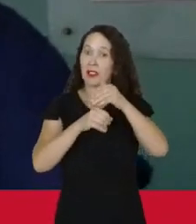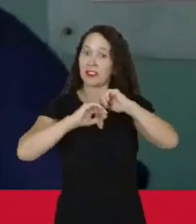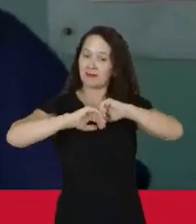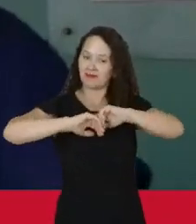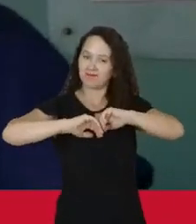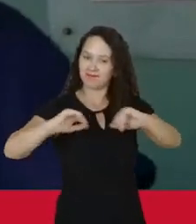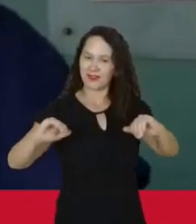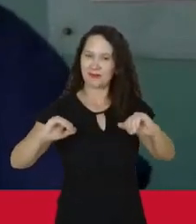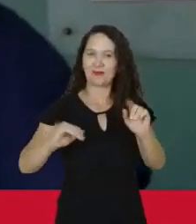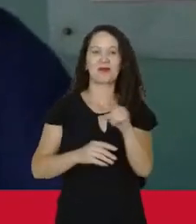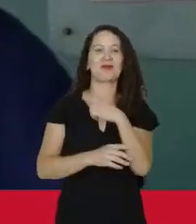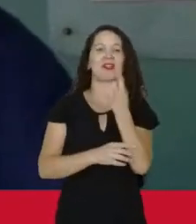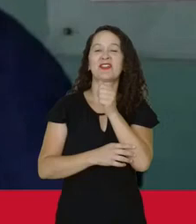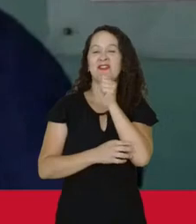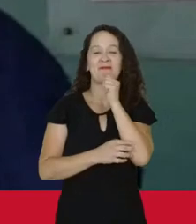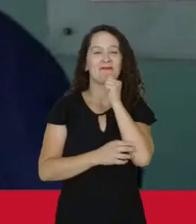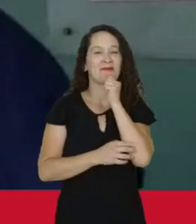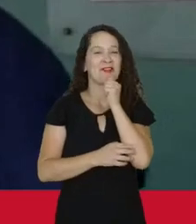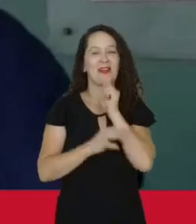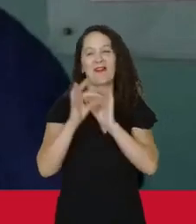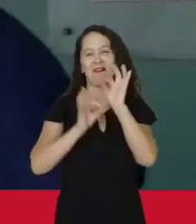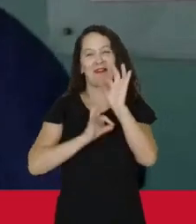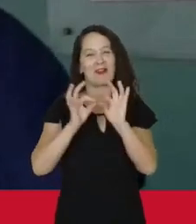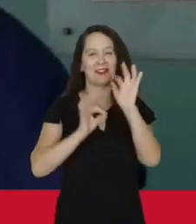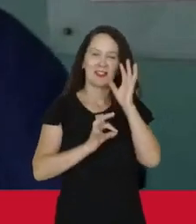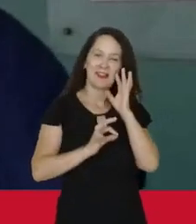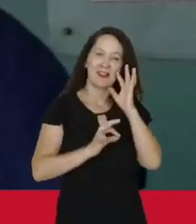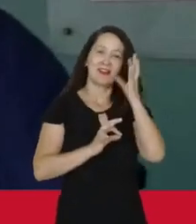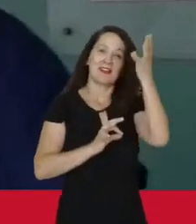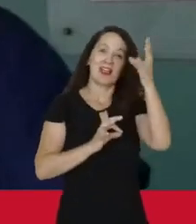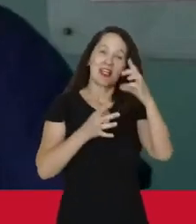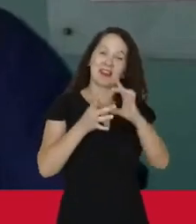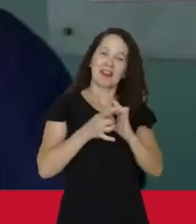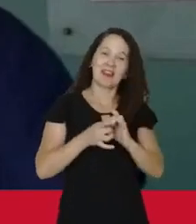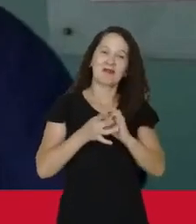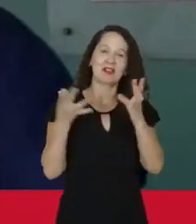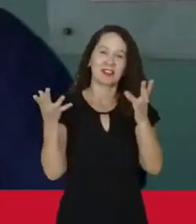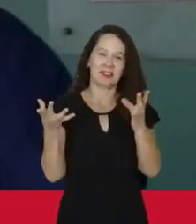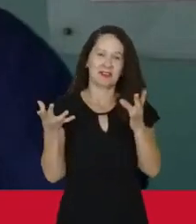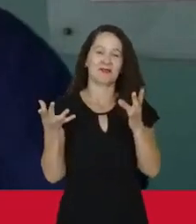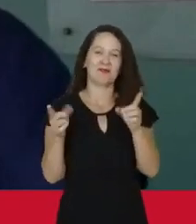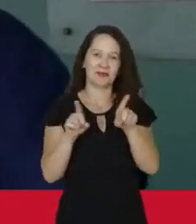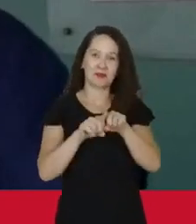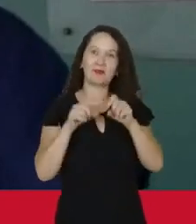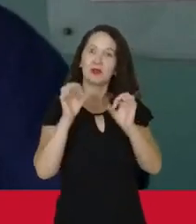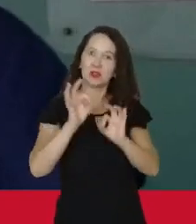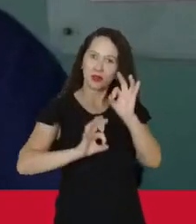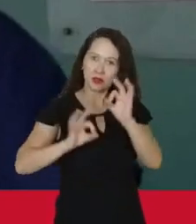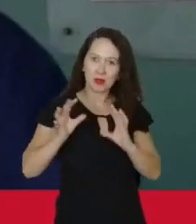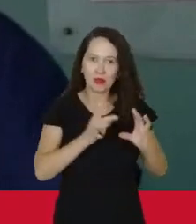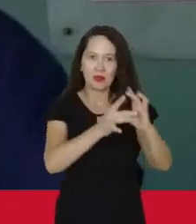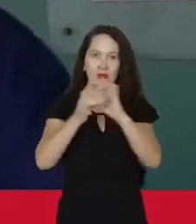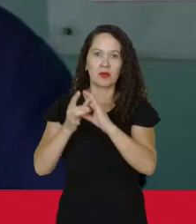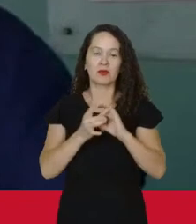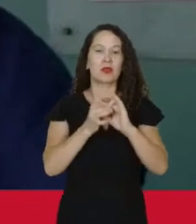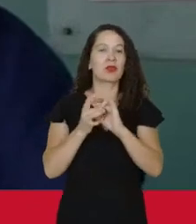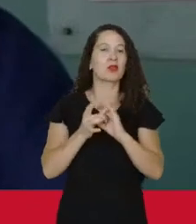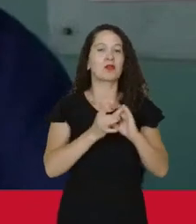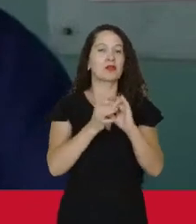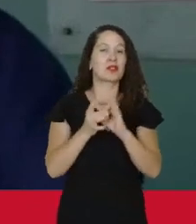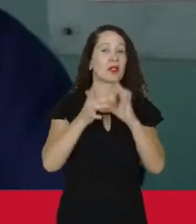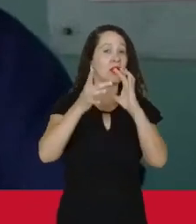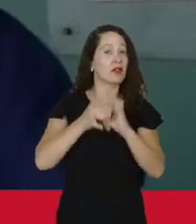mundo, a gente não vai estar construindo realmente mecanismos democráticos. E isso também tem que se vincular à dimensão